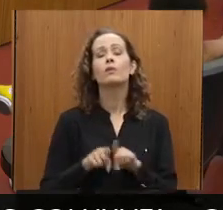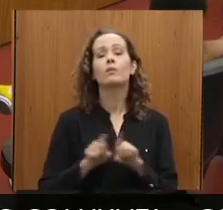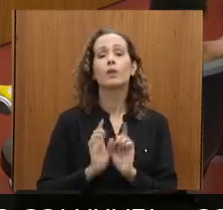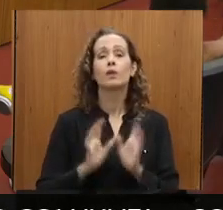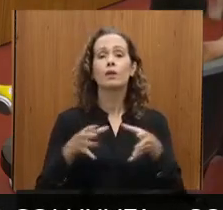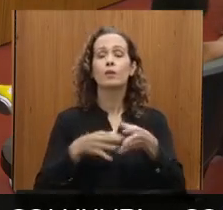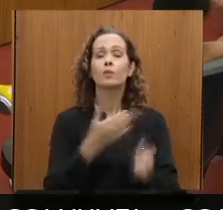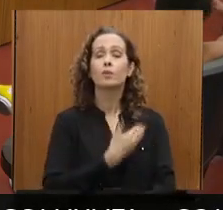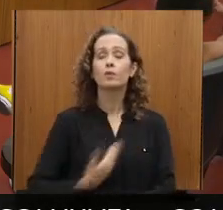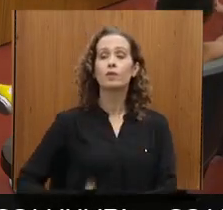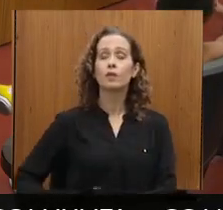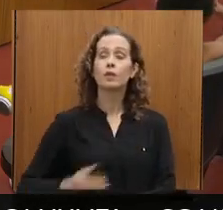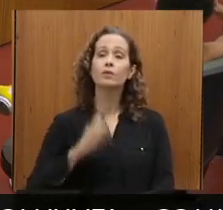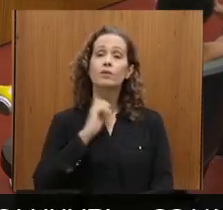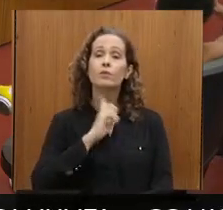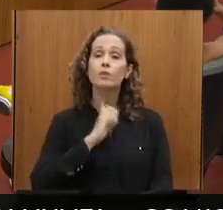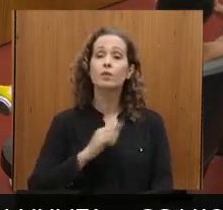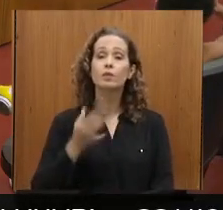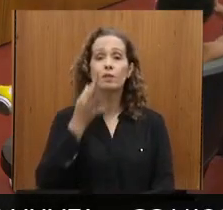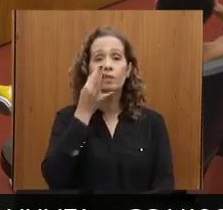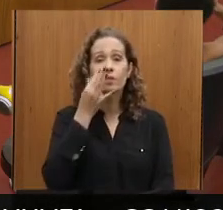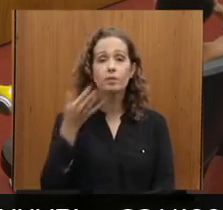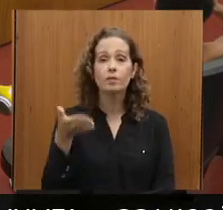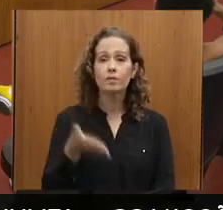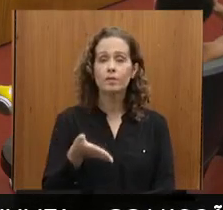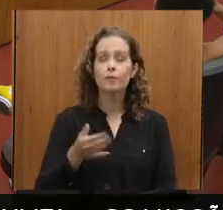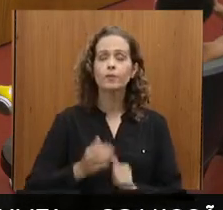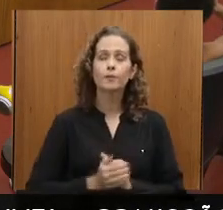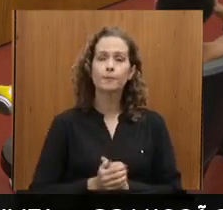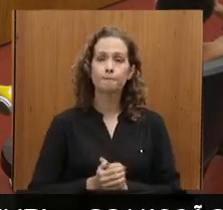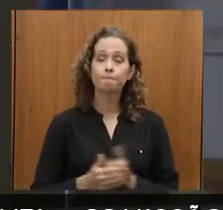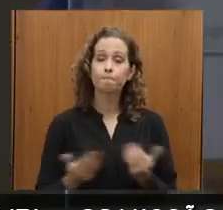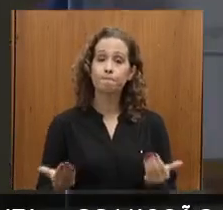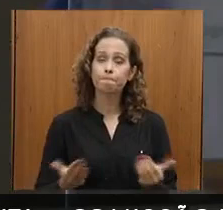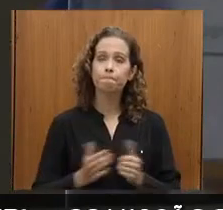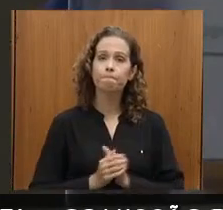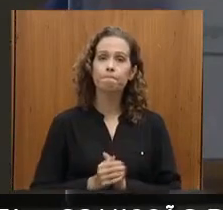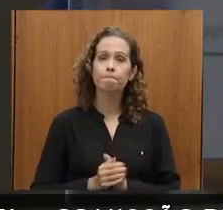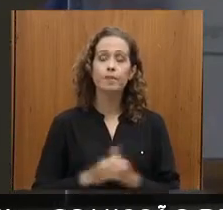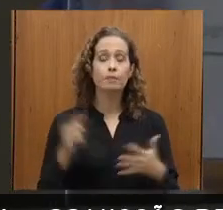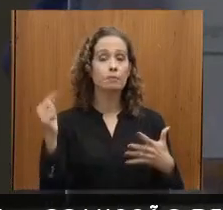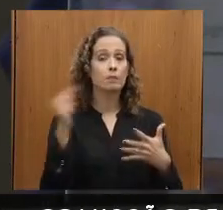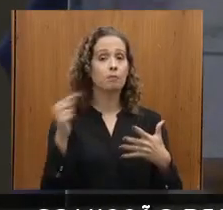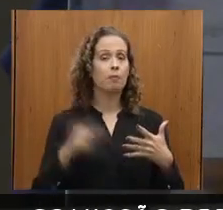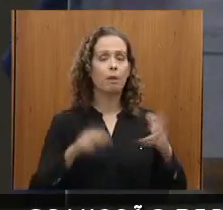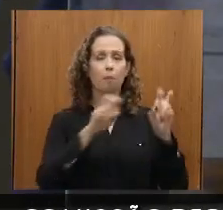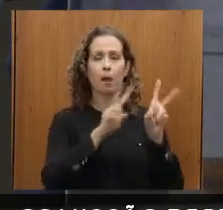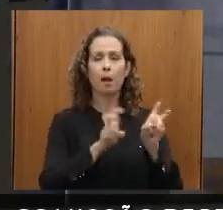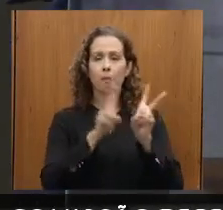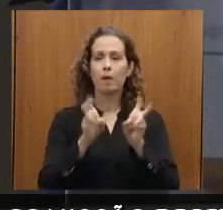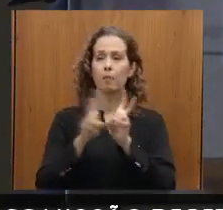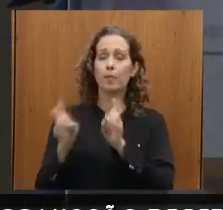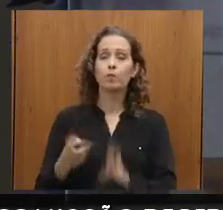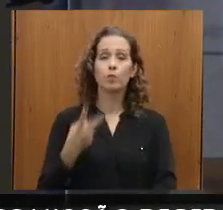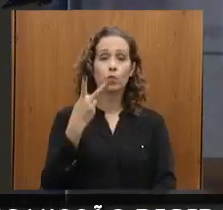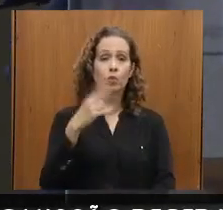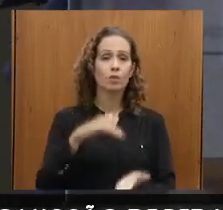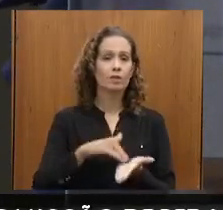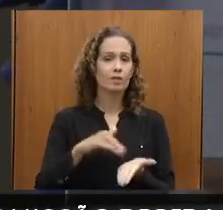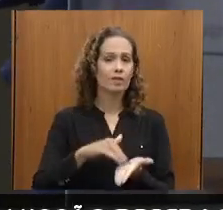do governo de Minas, aqui presente. Bem, eu vou... São muitos temas, são duas secretarias